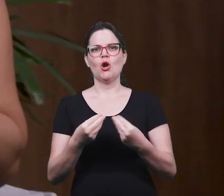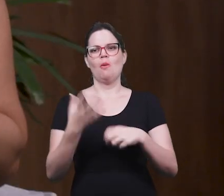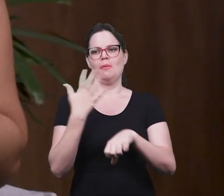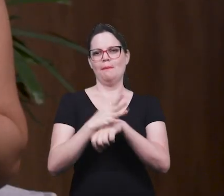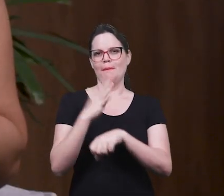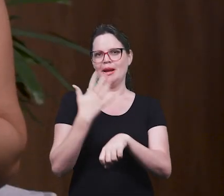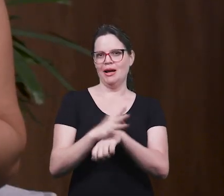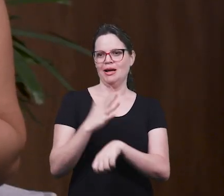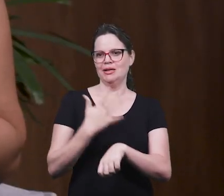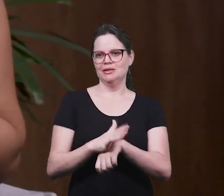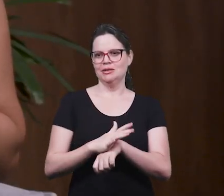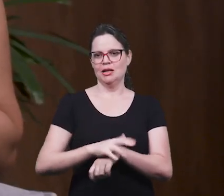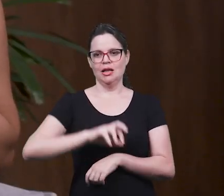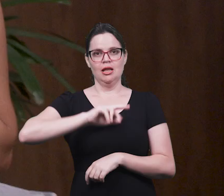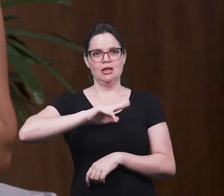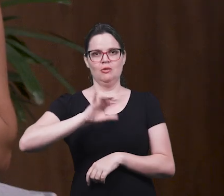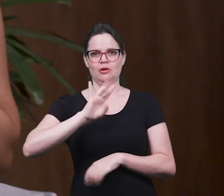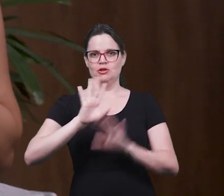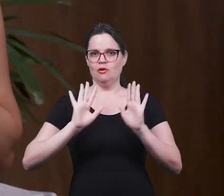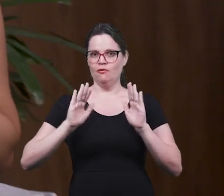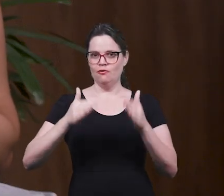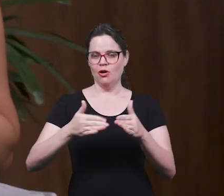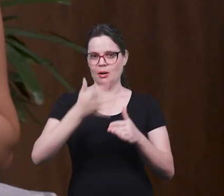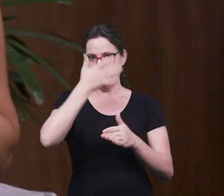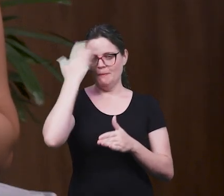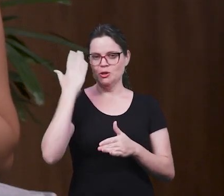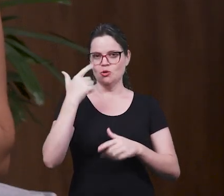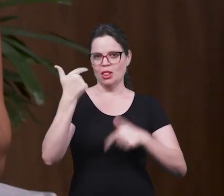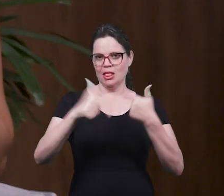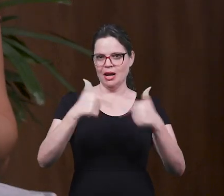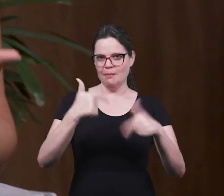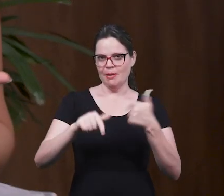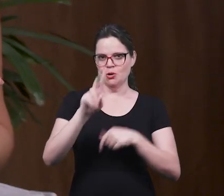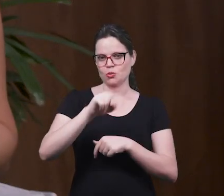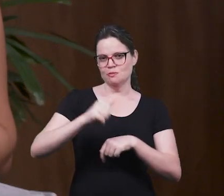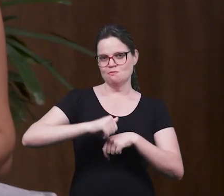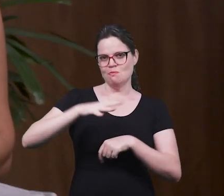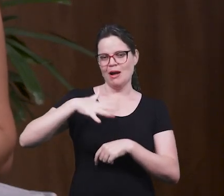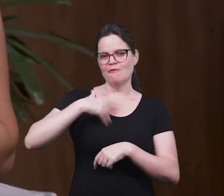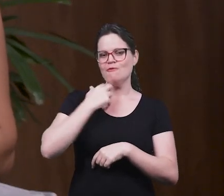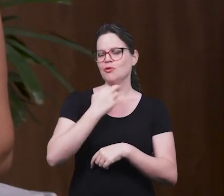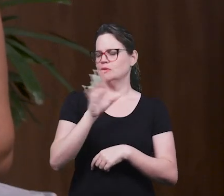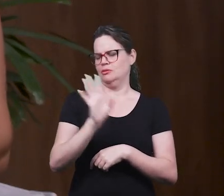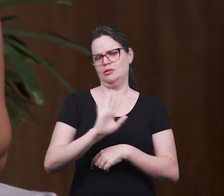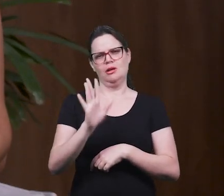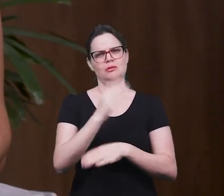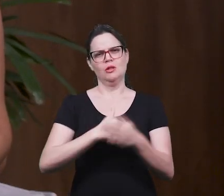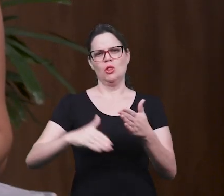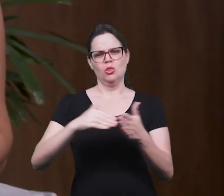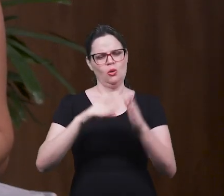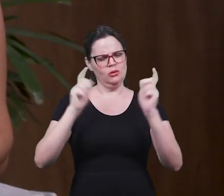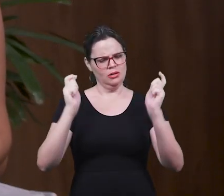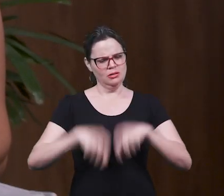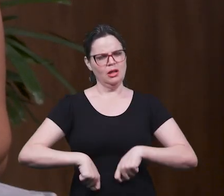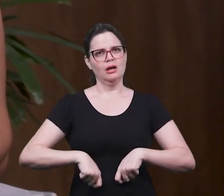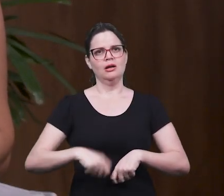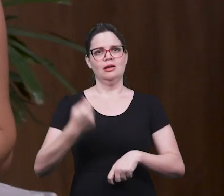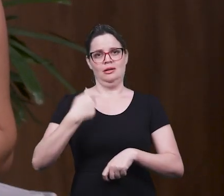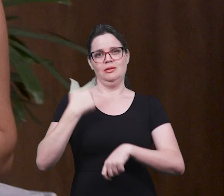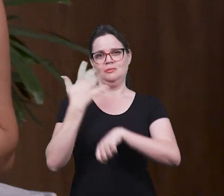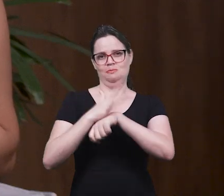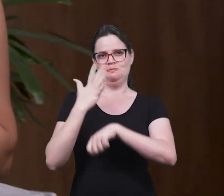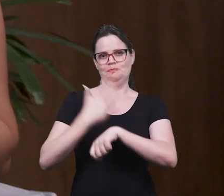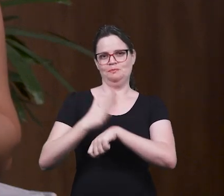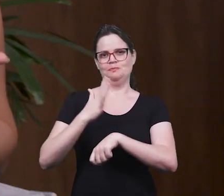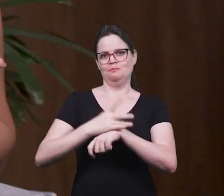relaxamento vocal, de aquecimento, não é só para quem trabalha com a voz, na verdade é para todos nós, porque nossa voz é a nossa forma de nos comunicar.